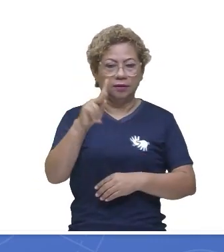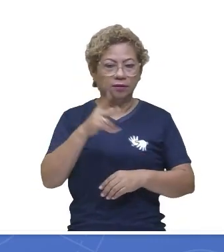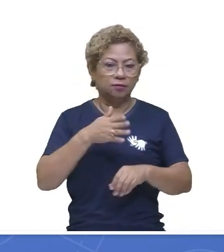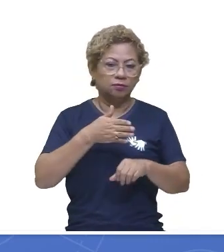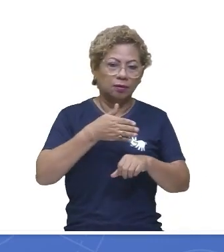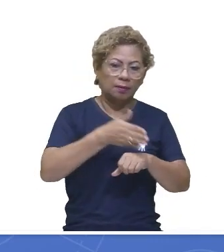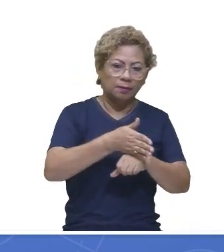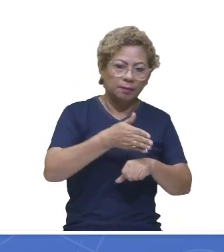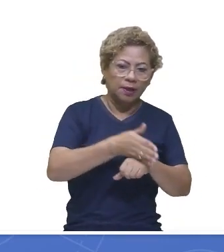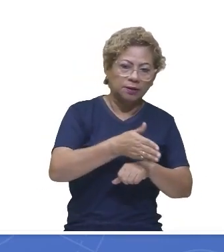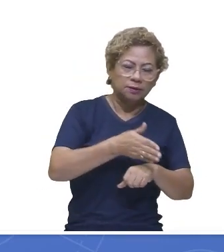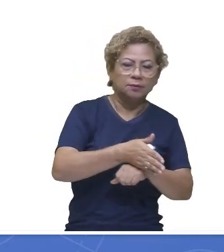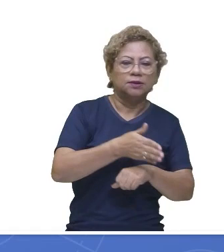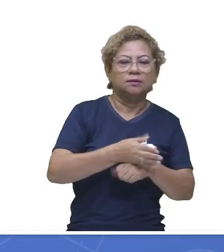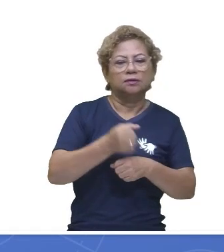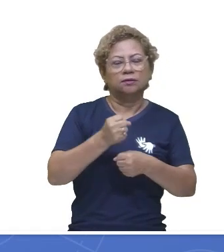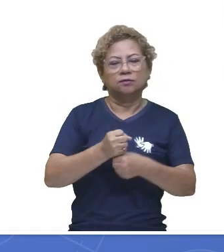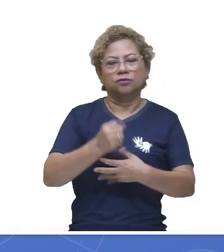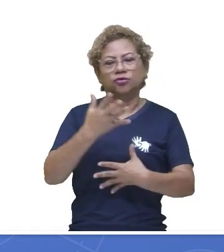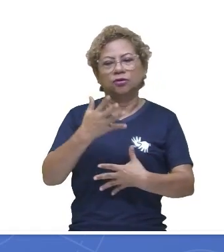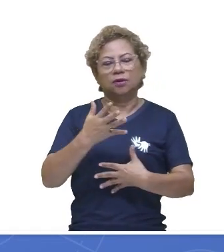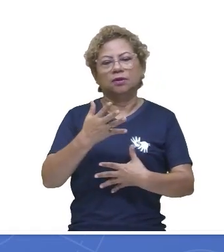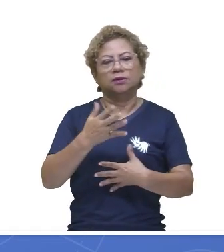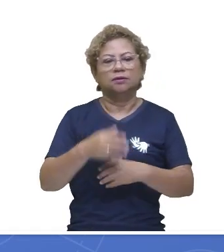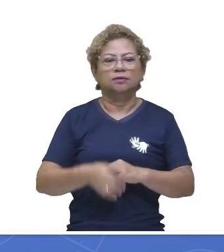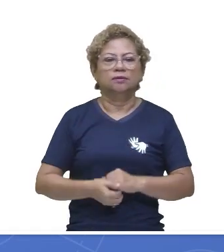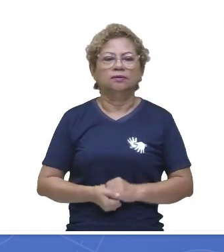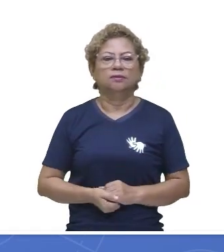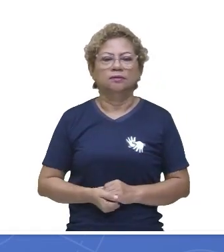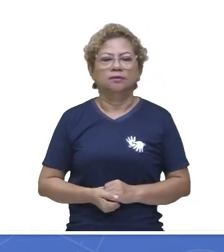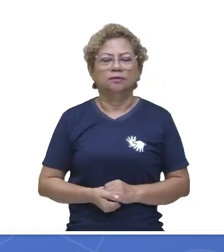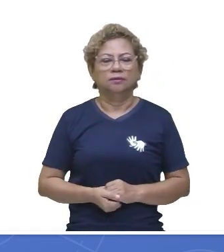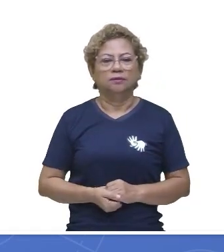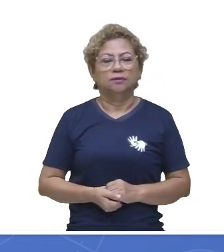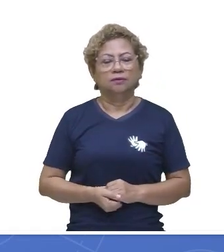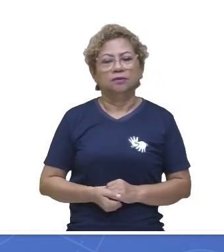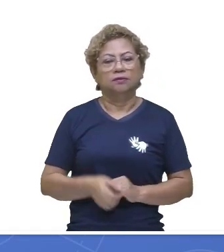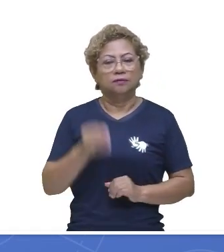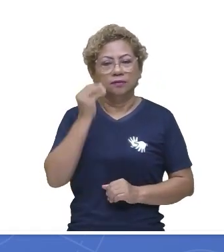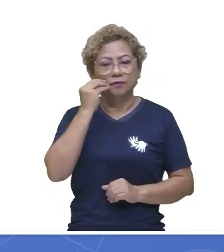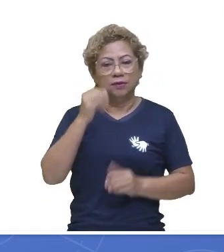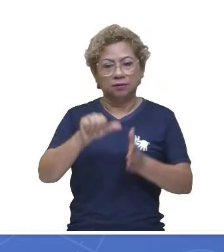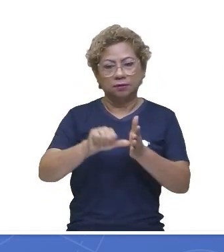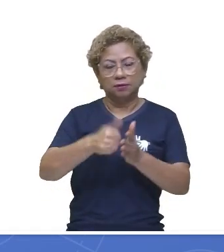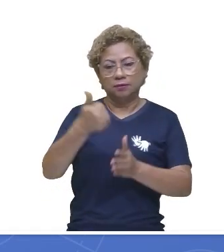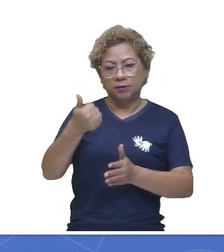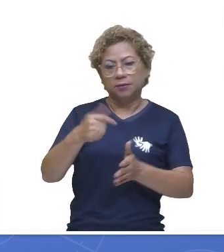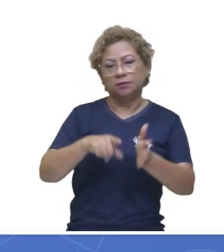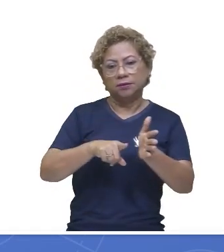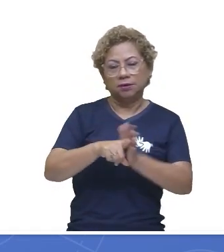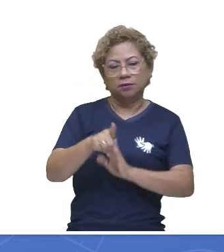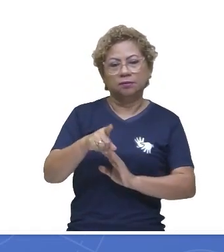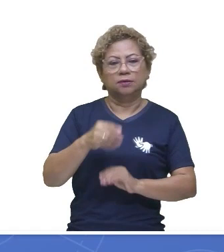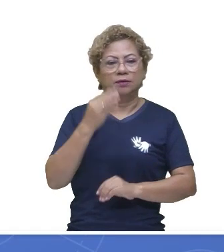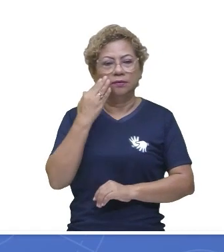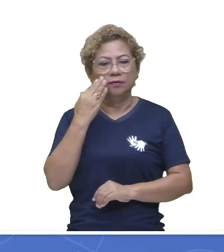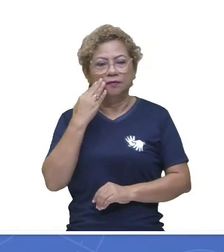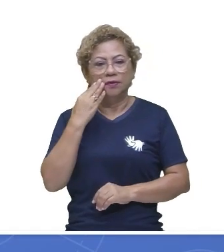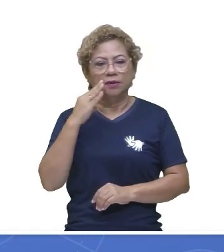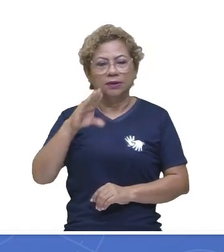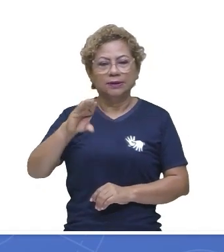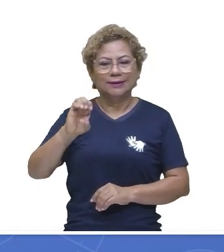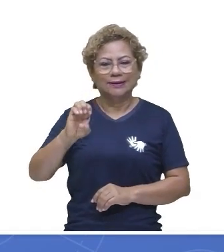né, respondendo aí as questões. Vamos então começar aqui na primeira questão, né, com algumas respostas. Eu tenho aqui o